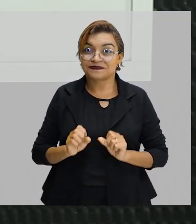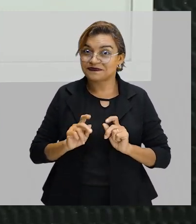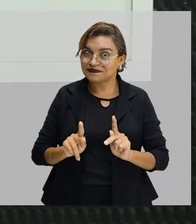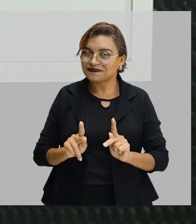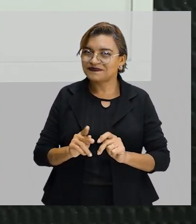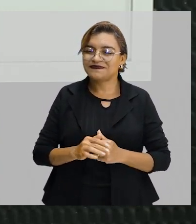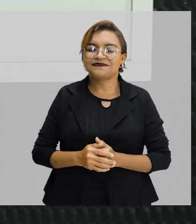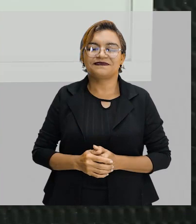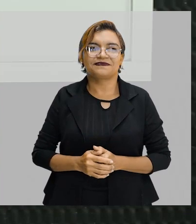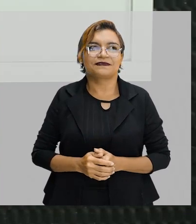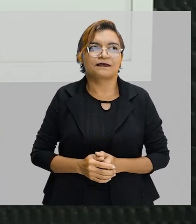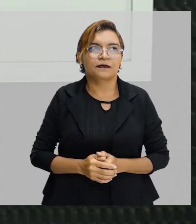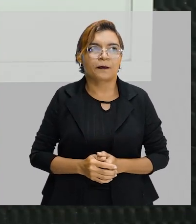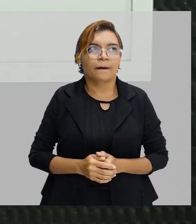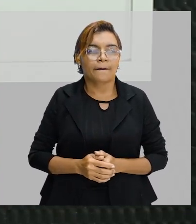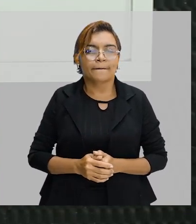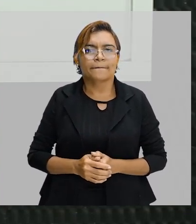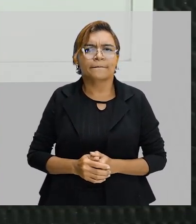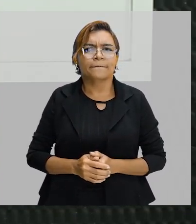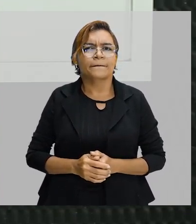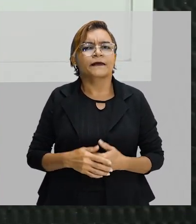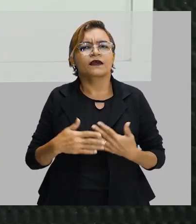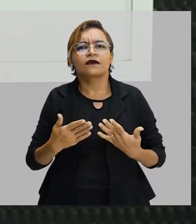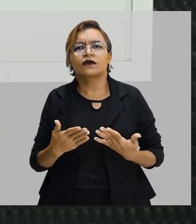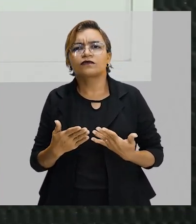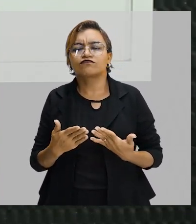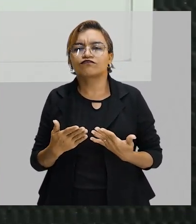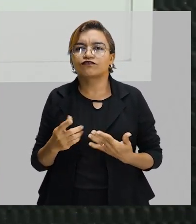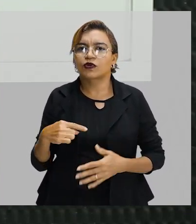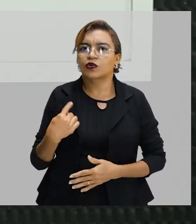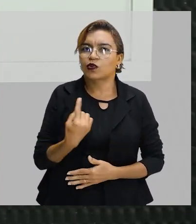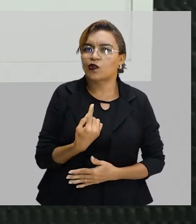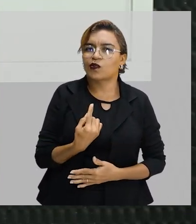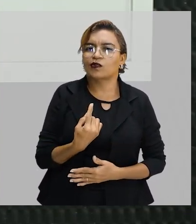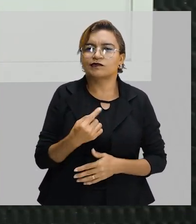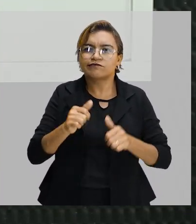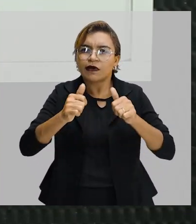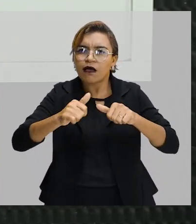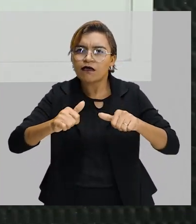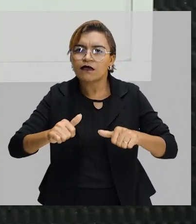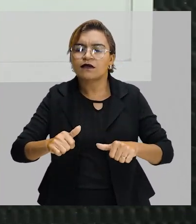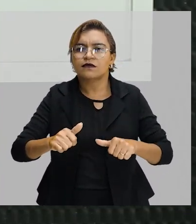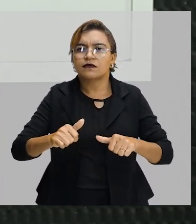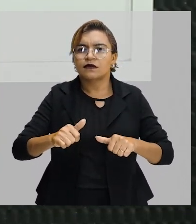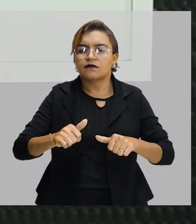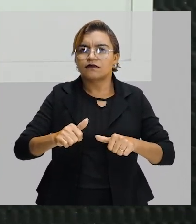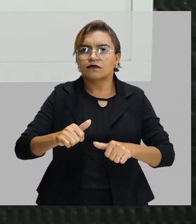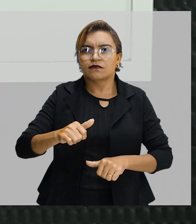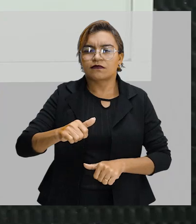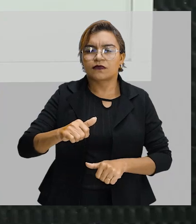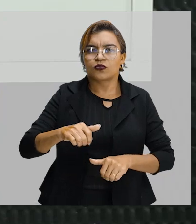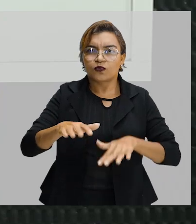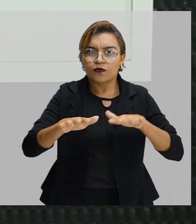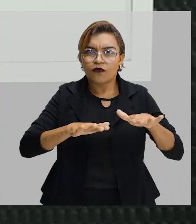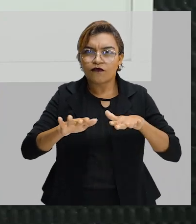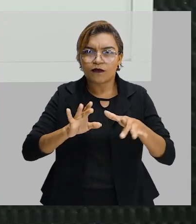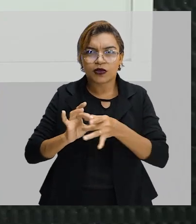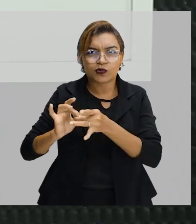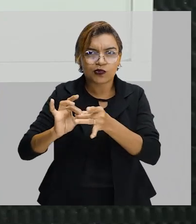simples. Tá ok? O que é que nós vamos analisar deste movimento harmônico? Tá bem aqui, ó. Vai